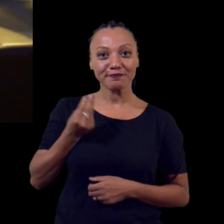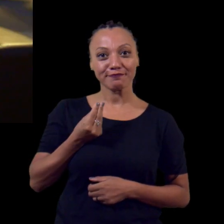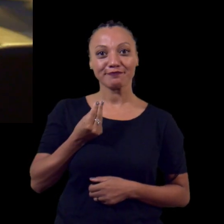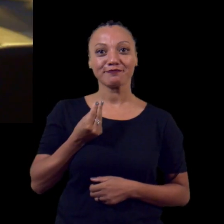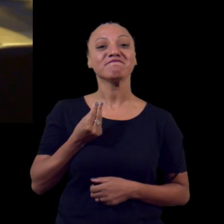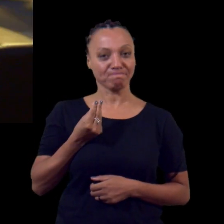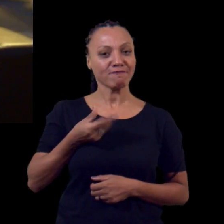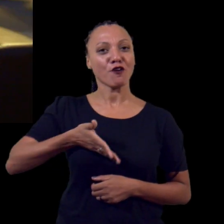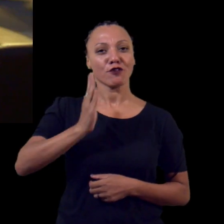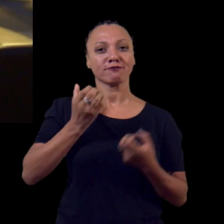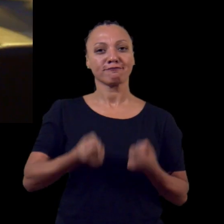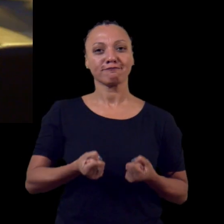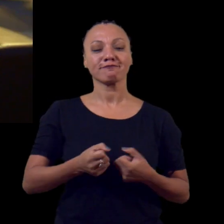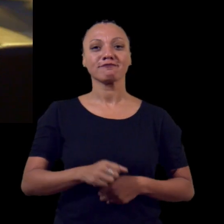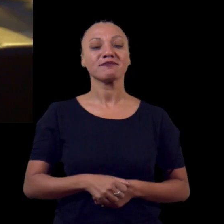vou.